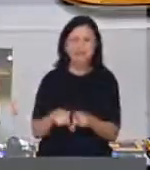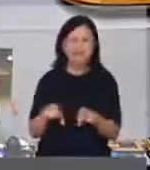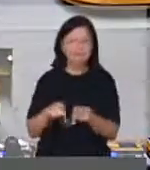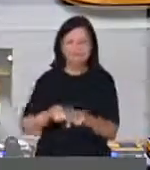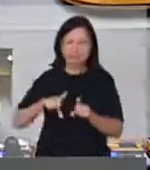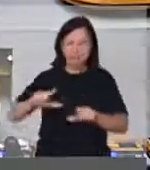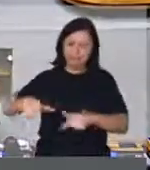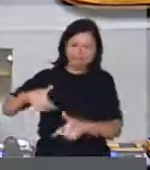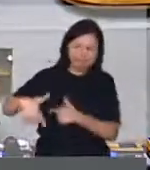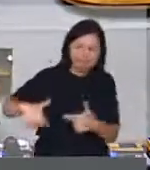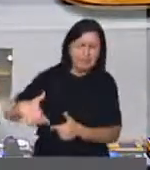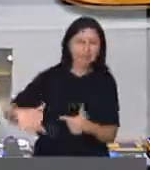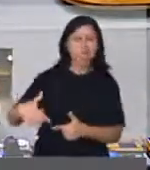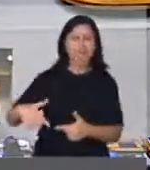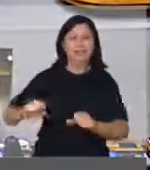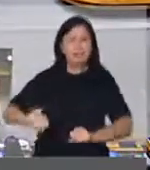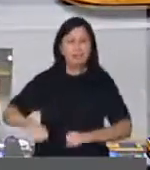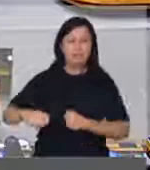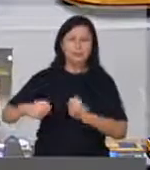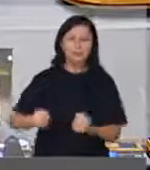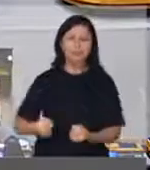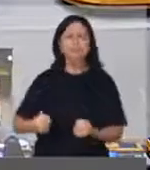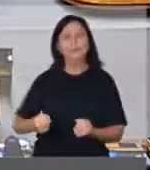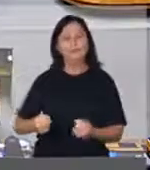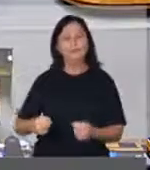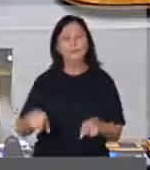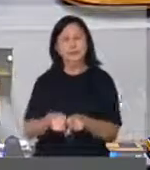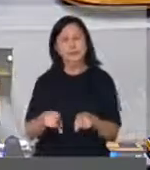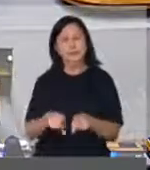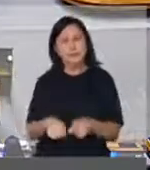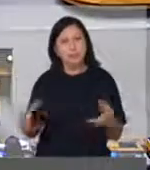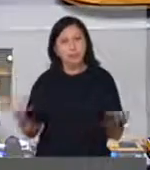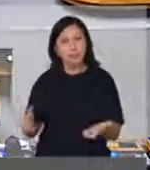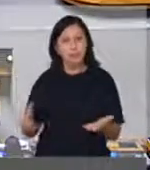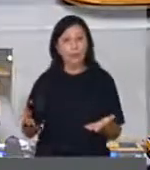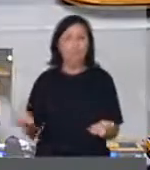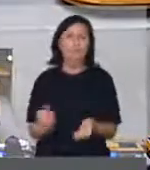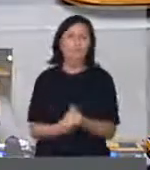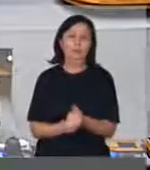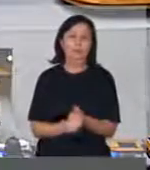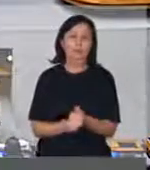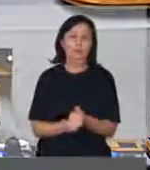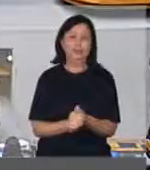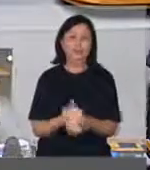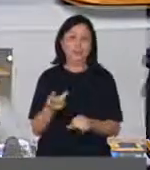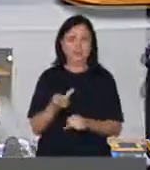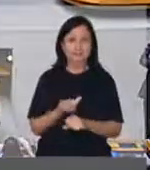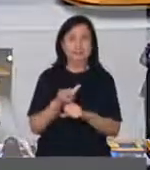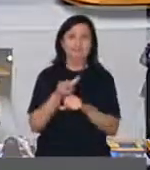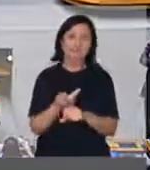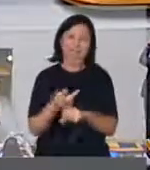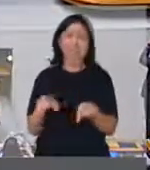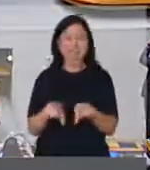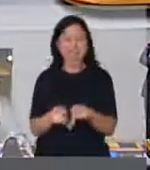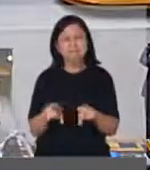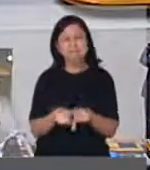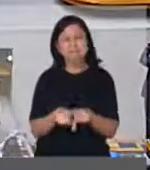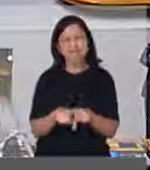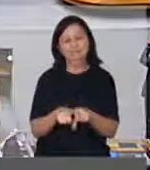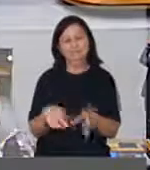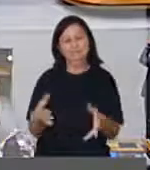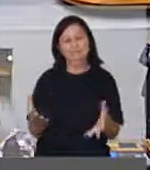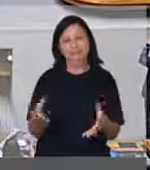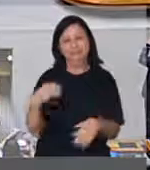e hoje têm oportunidade de reconhecer uma das nossas queridas agraciada obrigado a deputada mariana